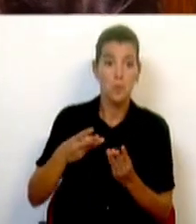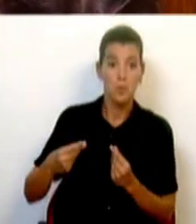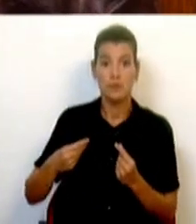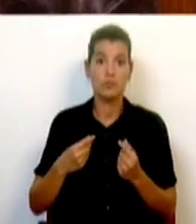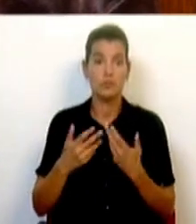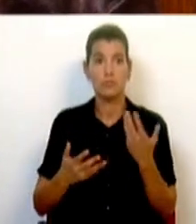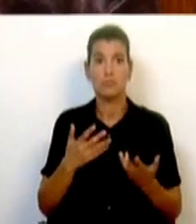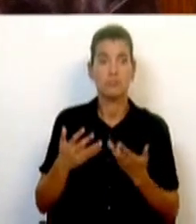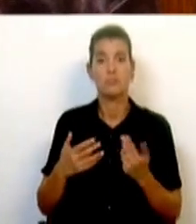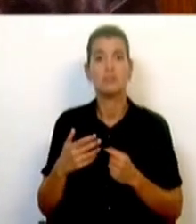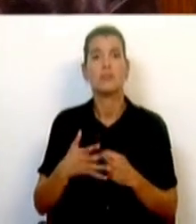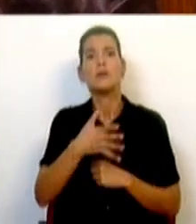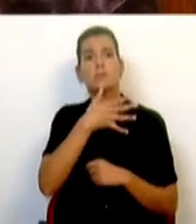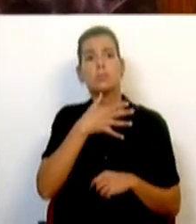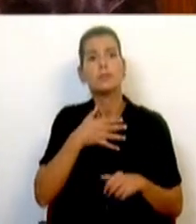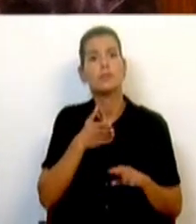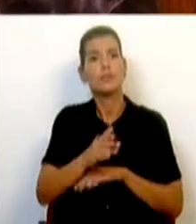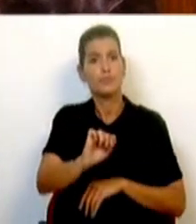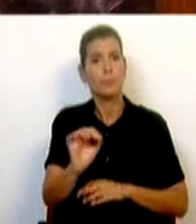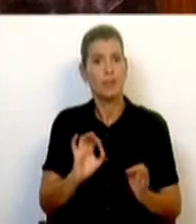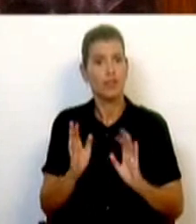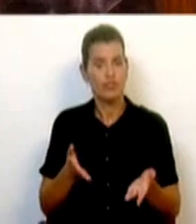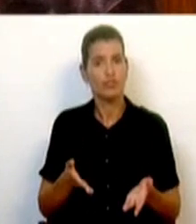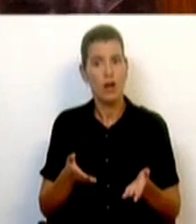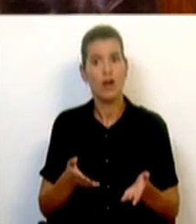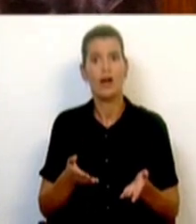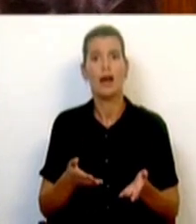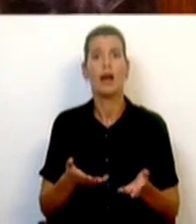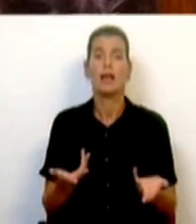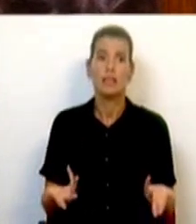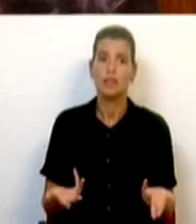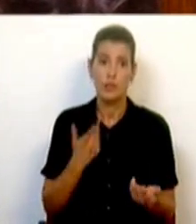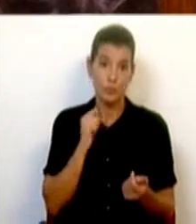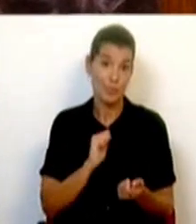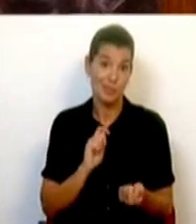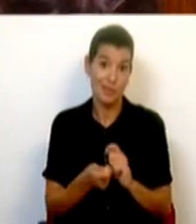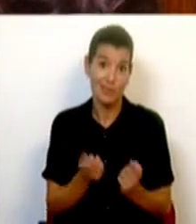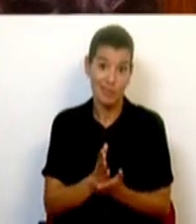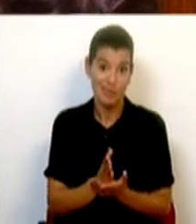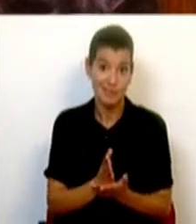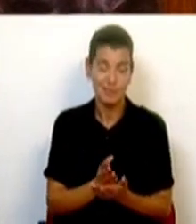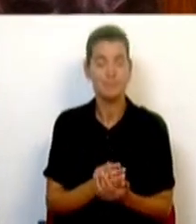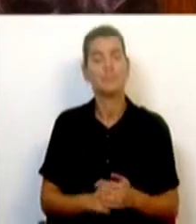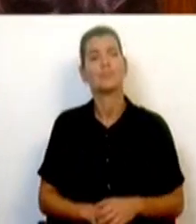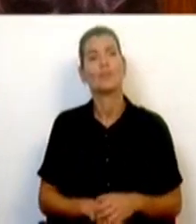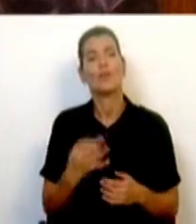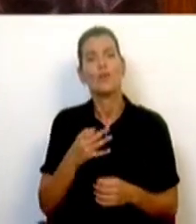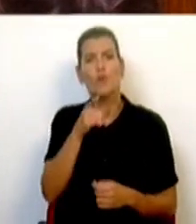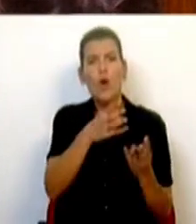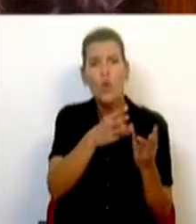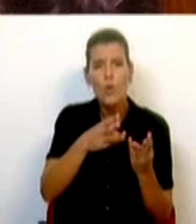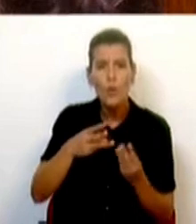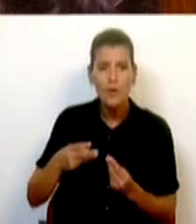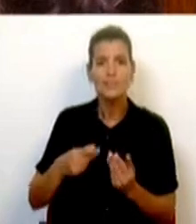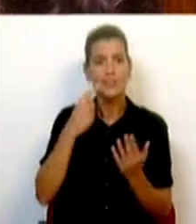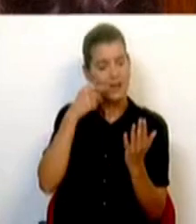cima, já tinha a sua intervenção preparada e, portanto, não a podia alterar. E quando fez aquela conta,